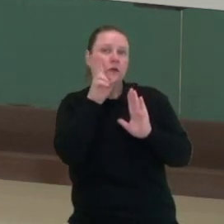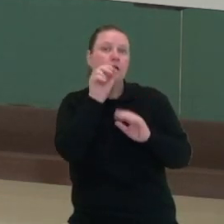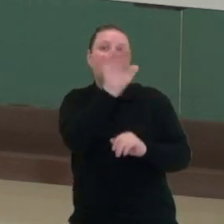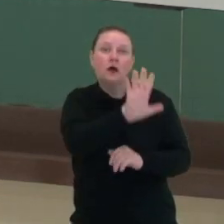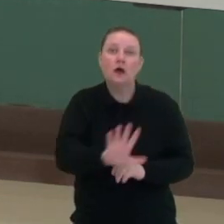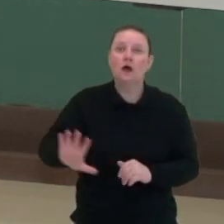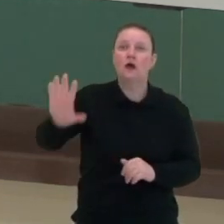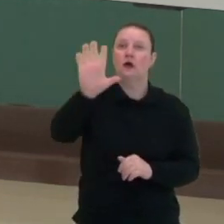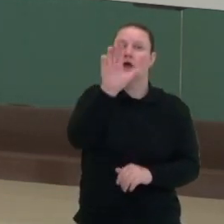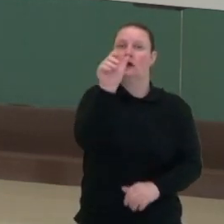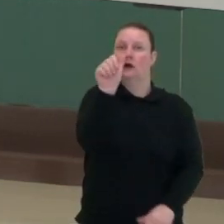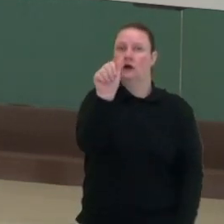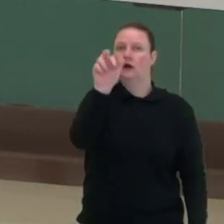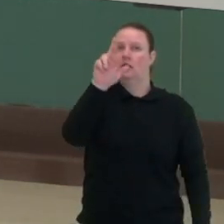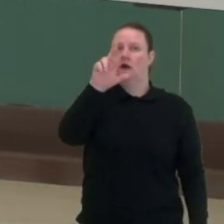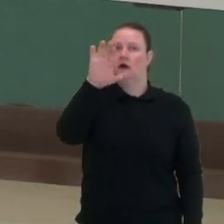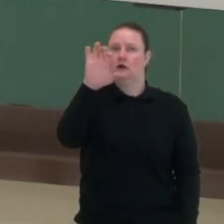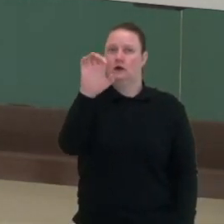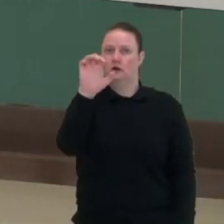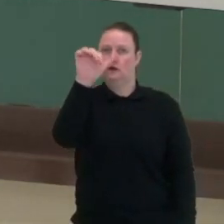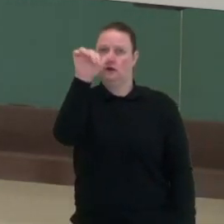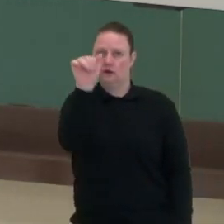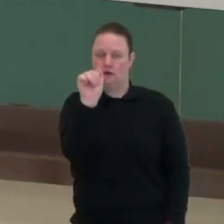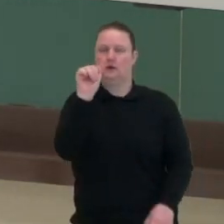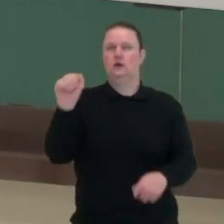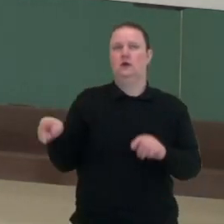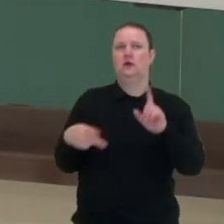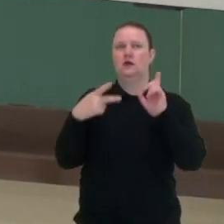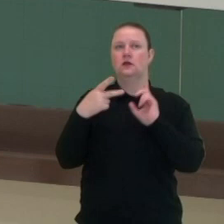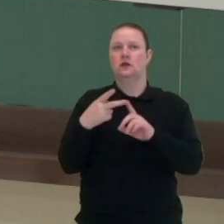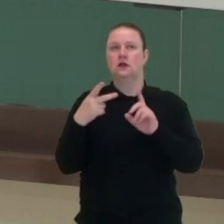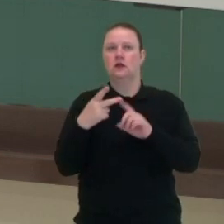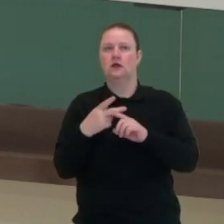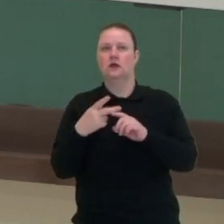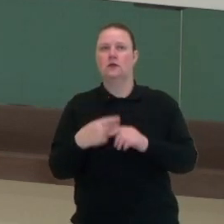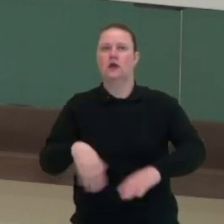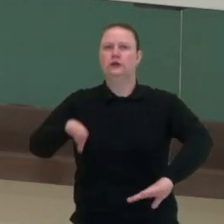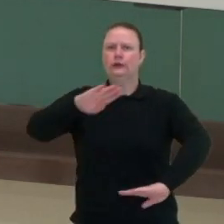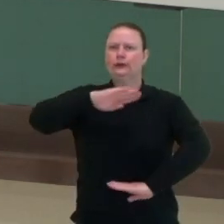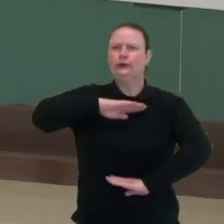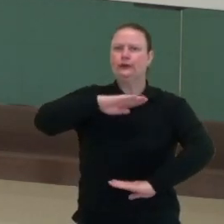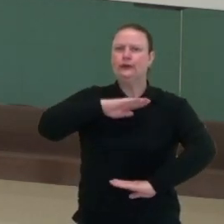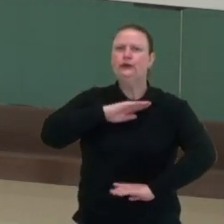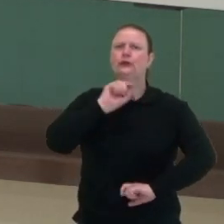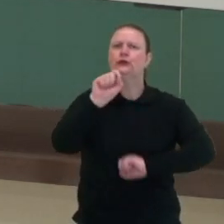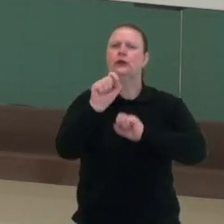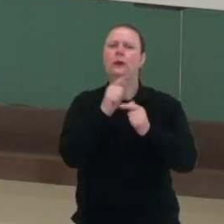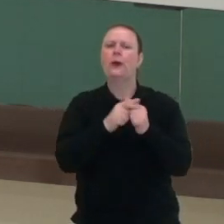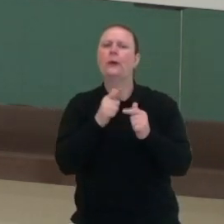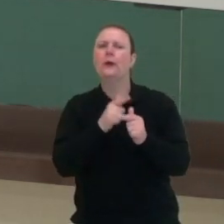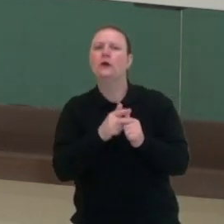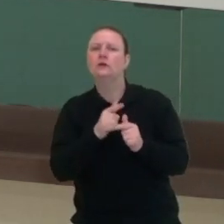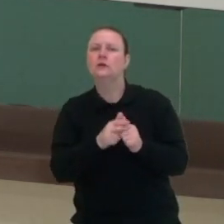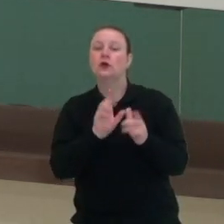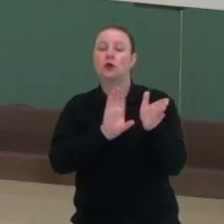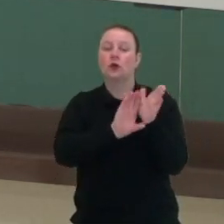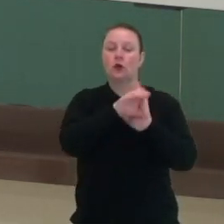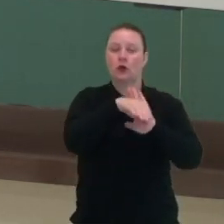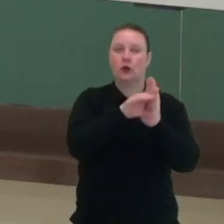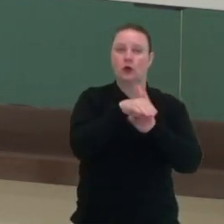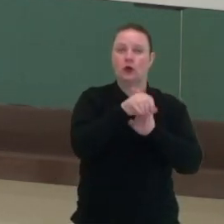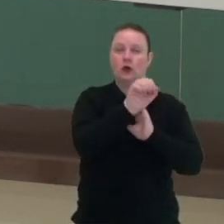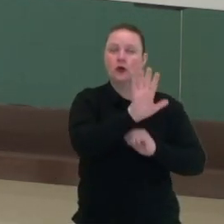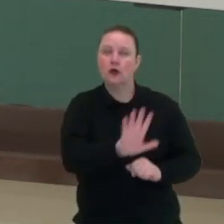medida de superfície e ainda resolver situações, problemas que envolvam o conceito de